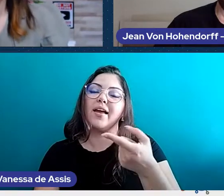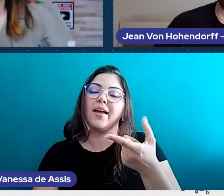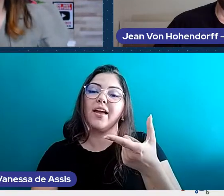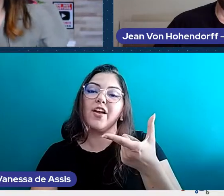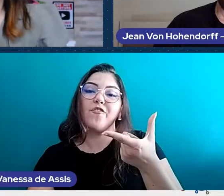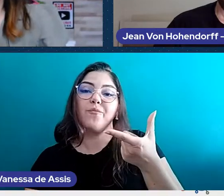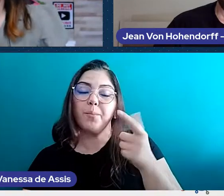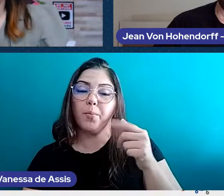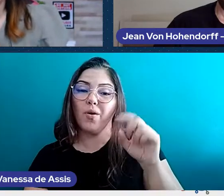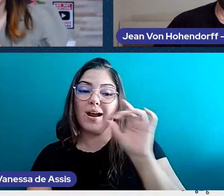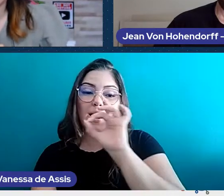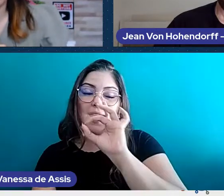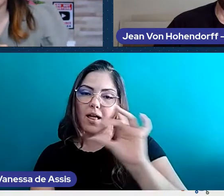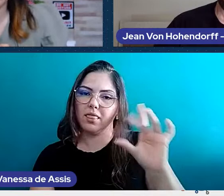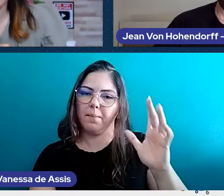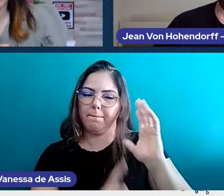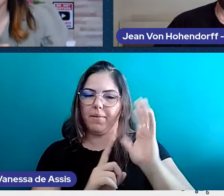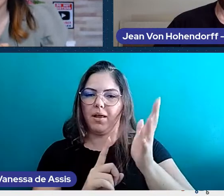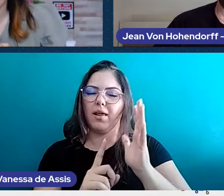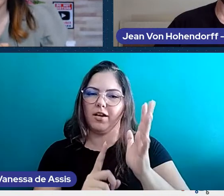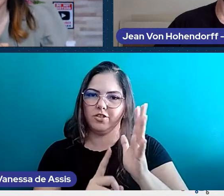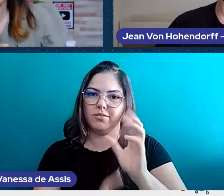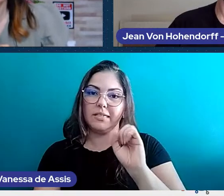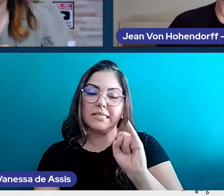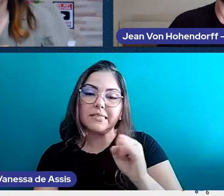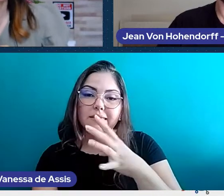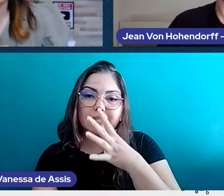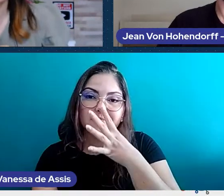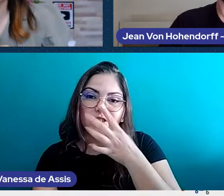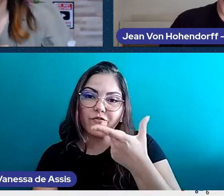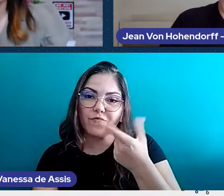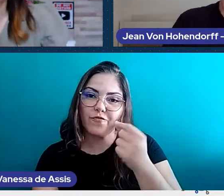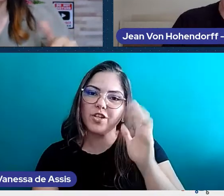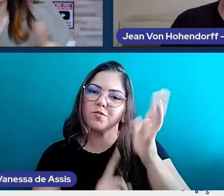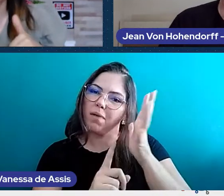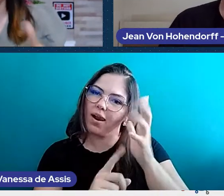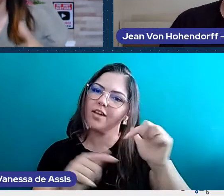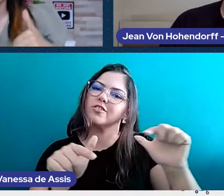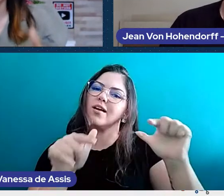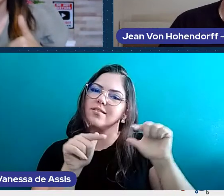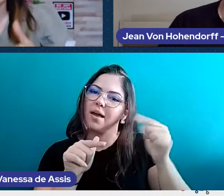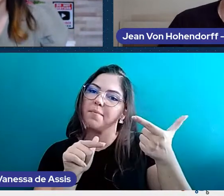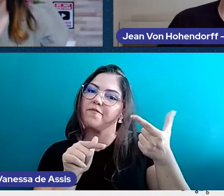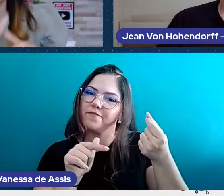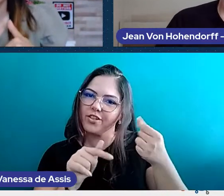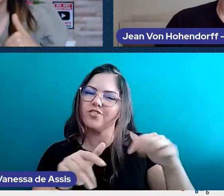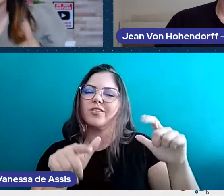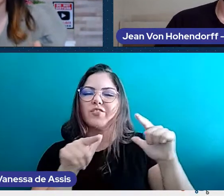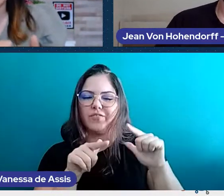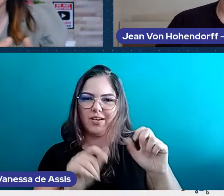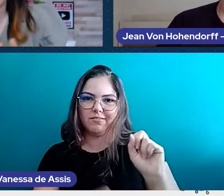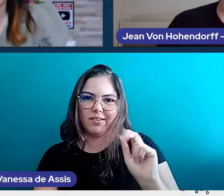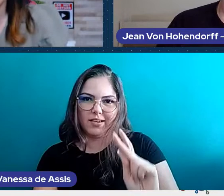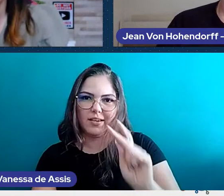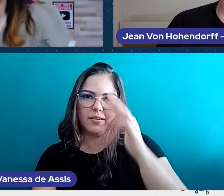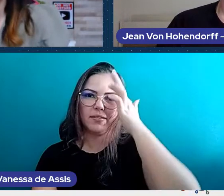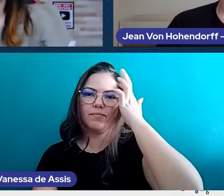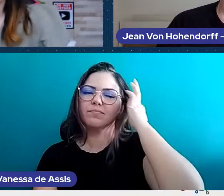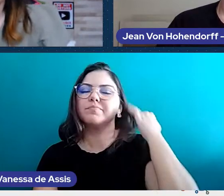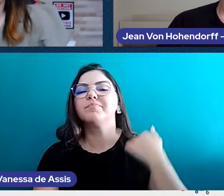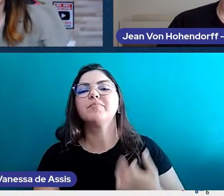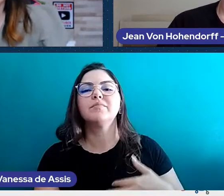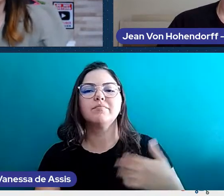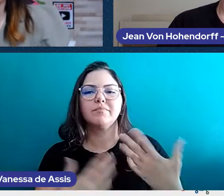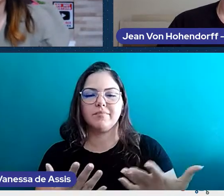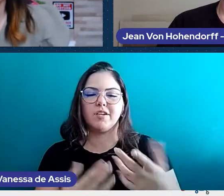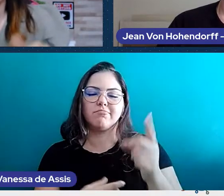Então, quem desejar, responde aí o formulário, tá bom? Não, mas eu não quero certificado. Depois responde para avaliar, porque o seu feedback vale ouro